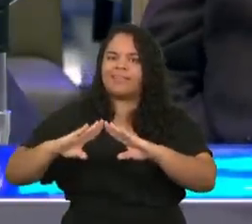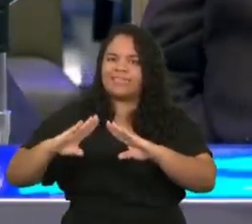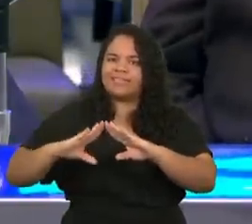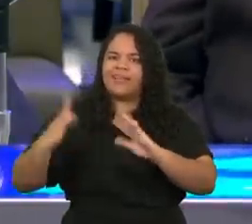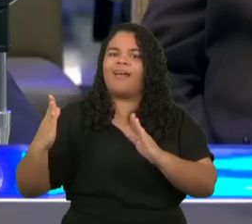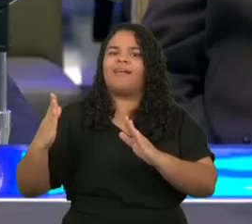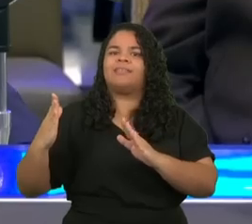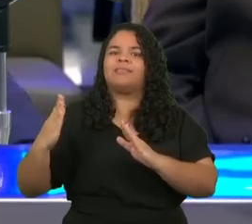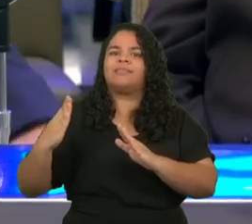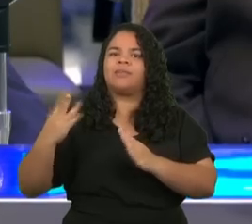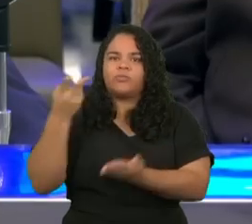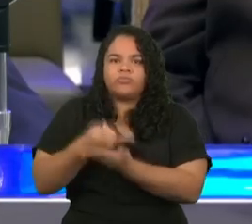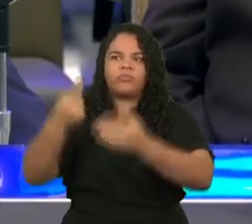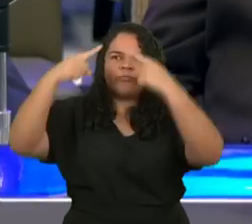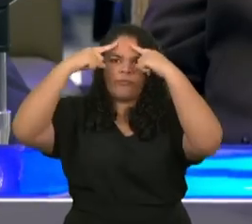violência